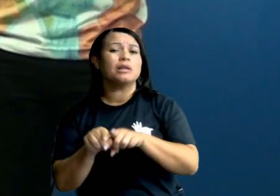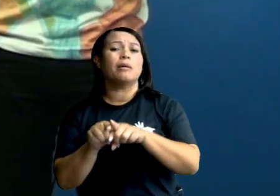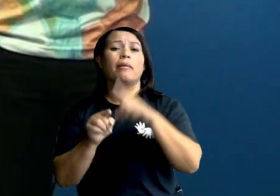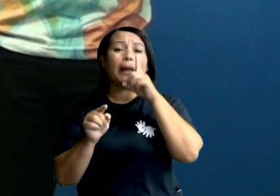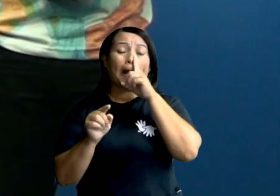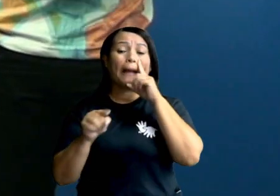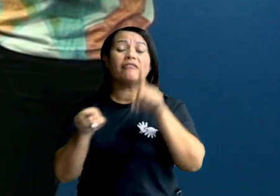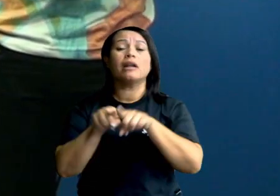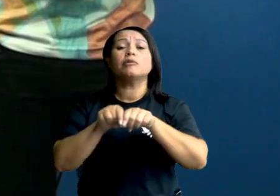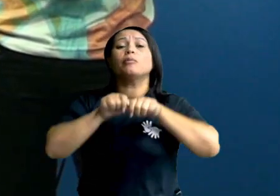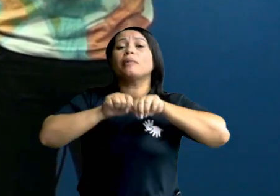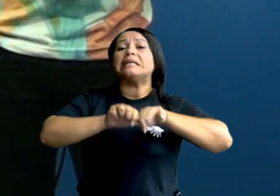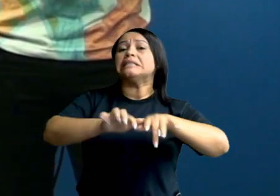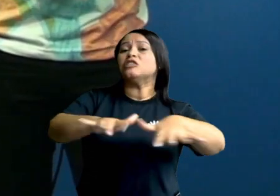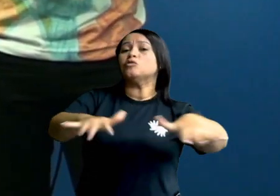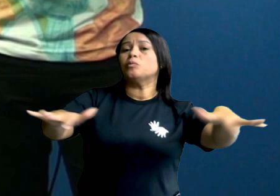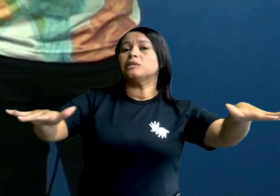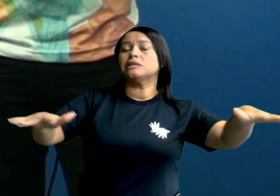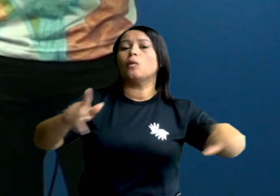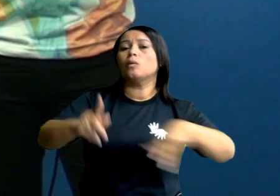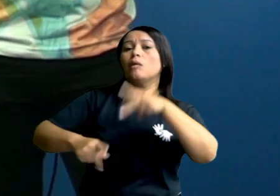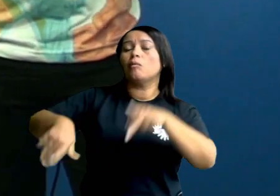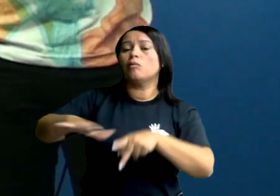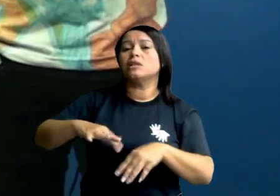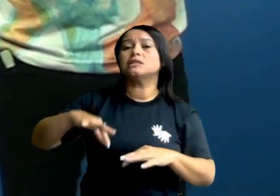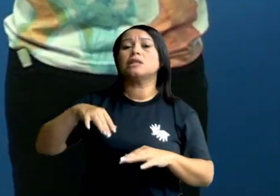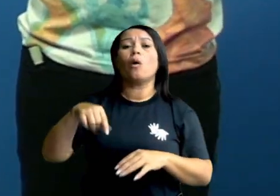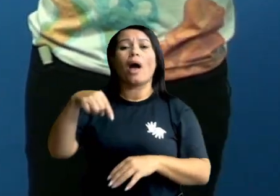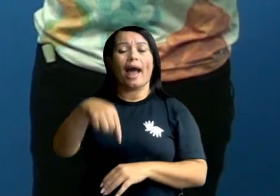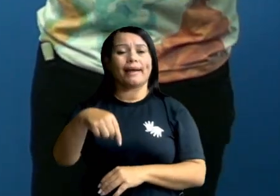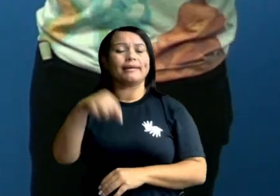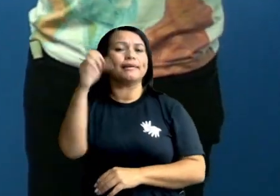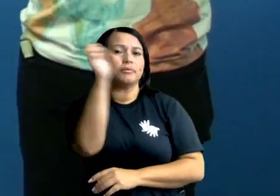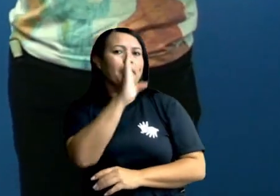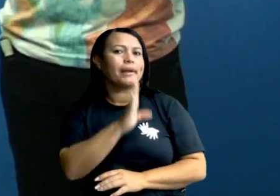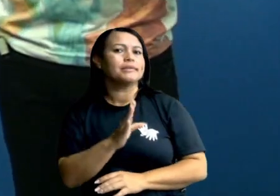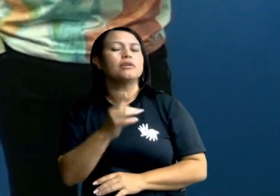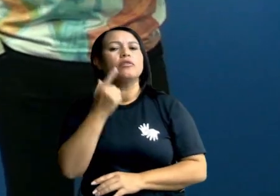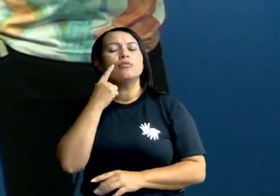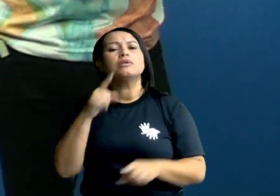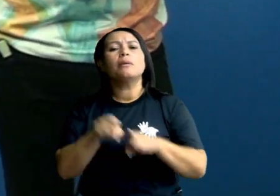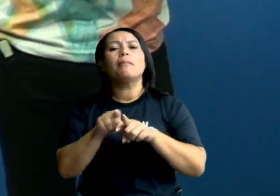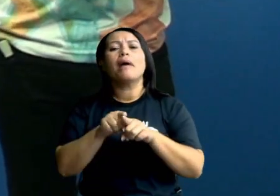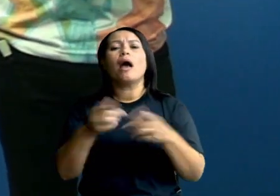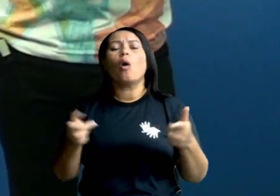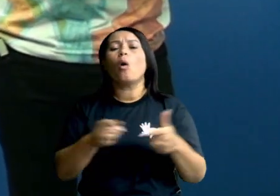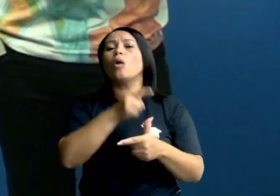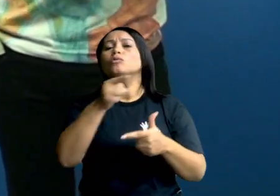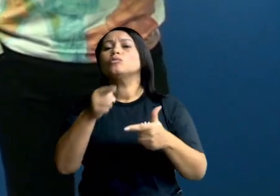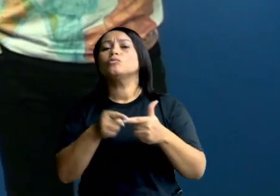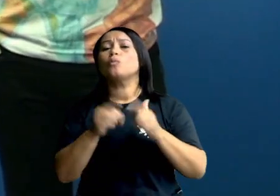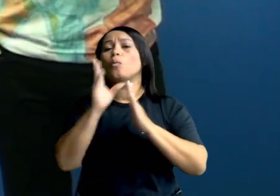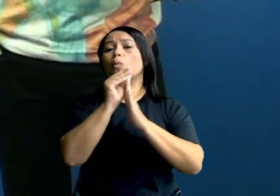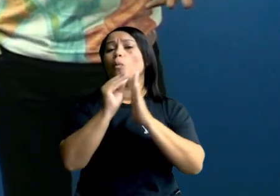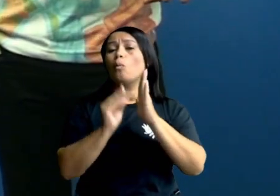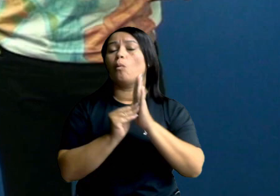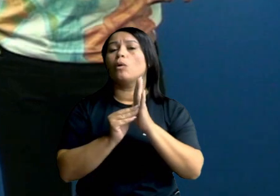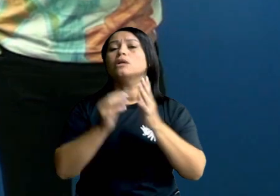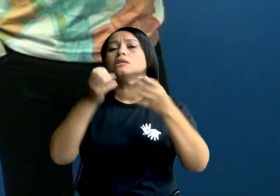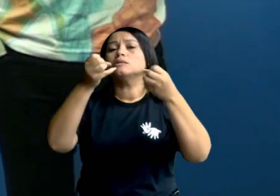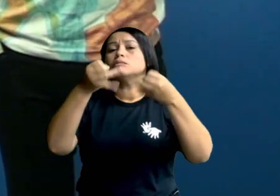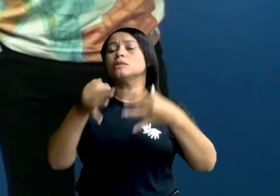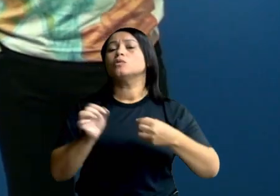distribuição da população na superfície do nosso território. E hoje a gente traz a segunda parte desse conteúdo sobre população, trabalhando na